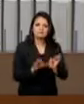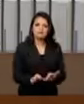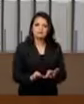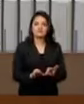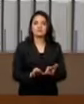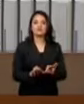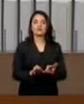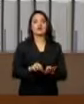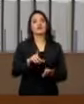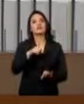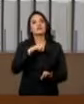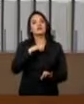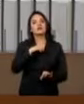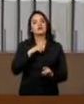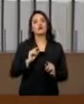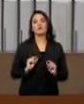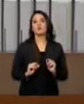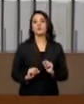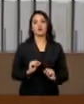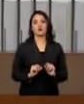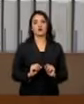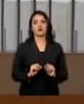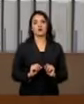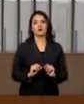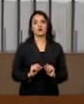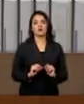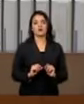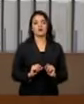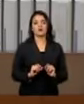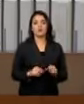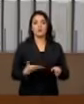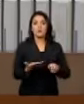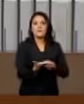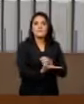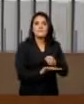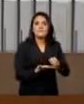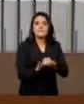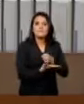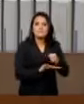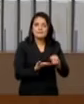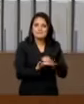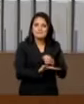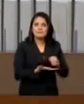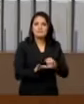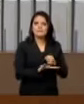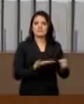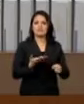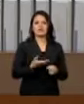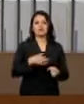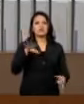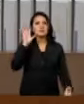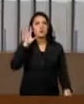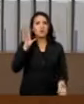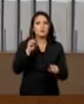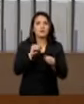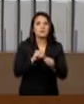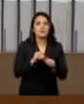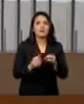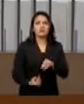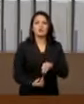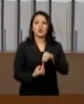o alcance efetivo e a interpretação a um dos direitos e